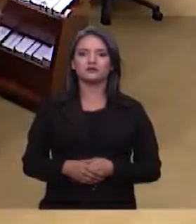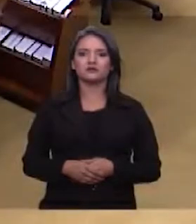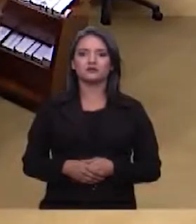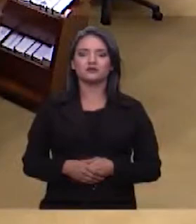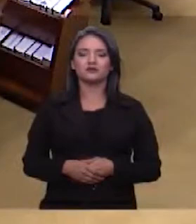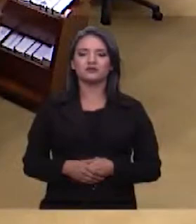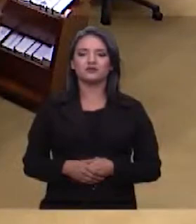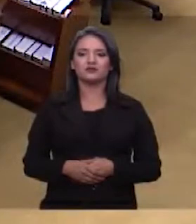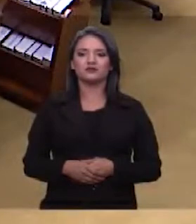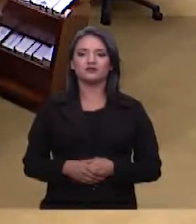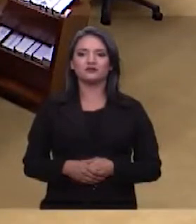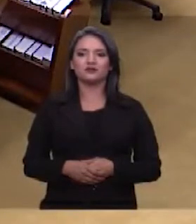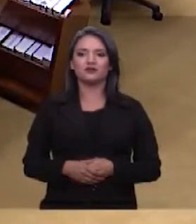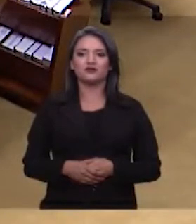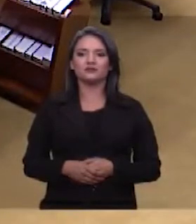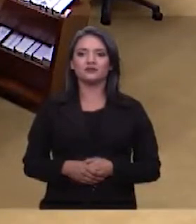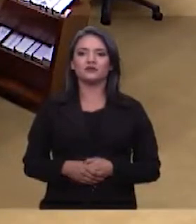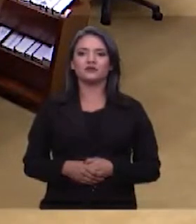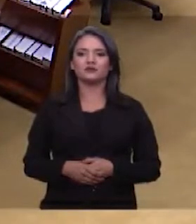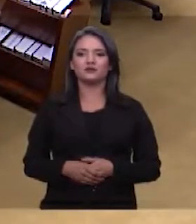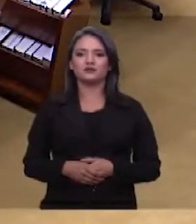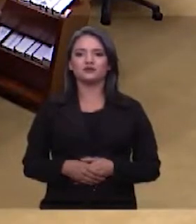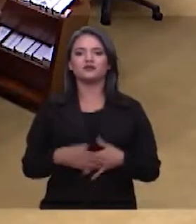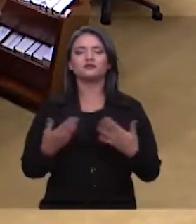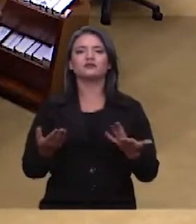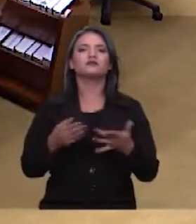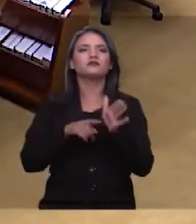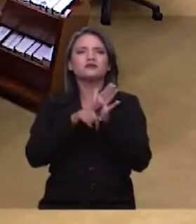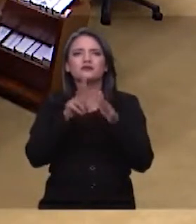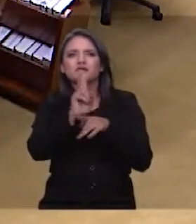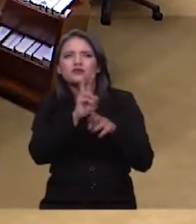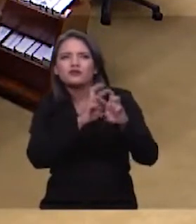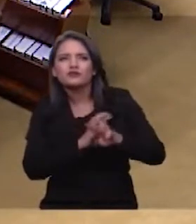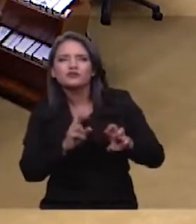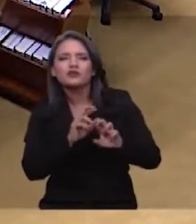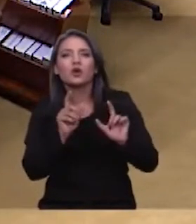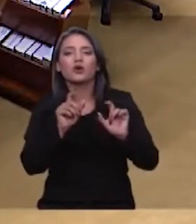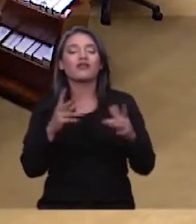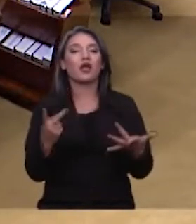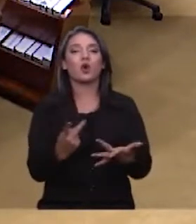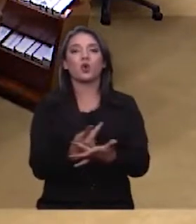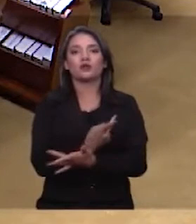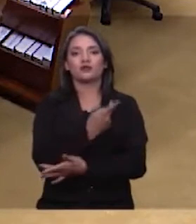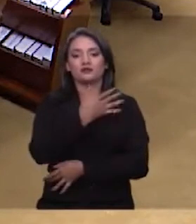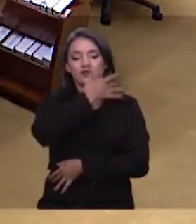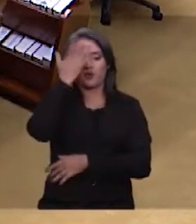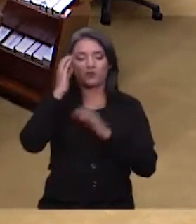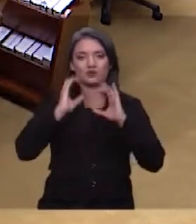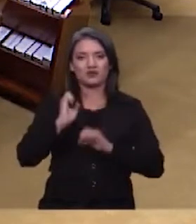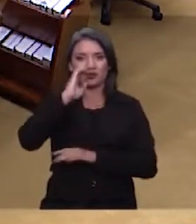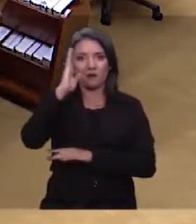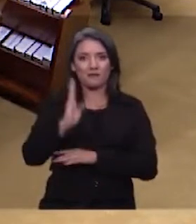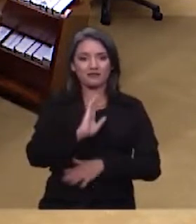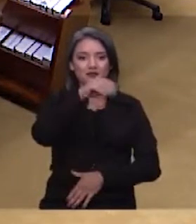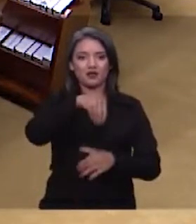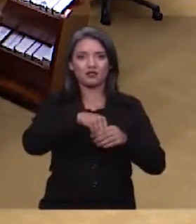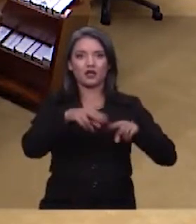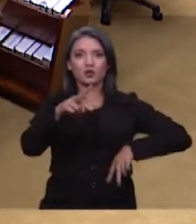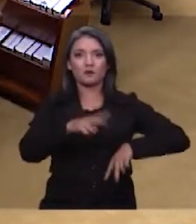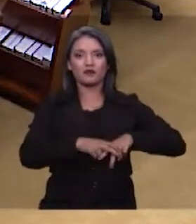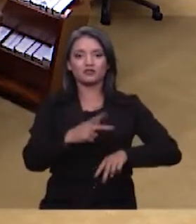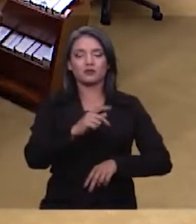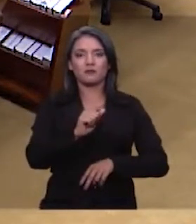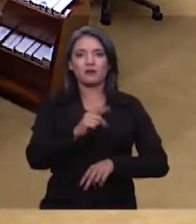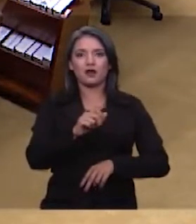Em que se deu a morte de um cidadão brasileiro nas dependências da Papuda, ao que tudo indica